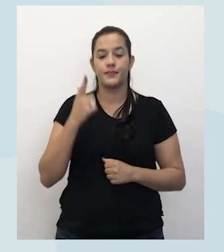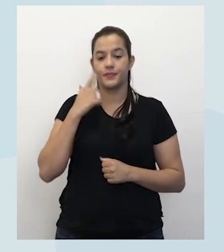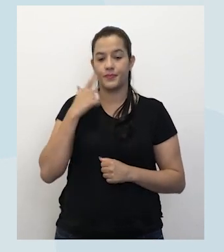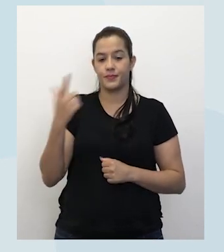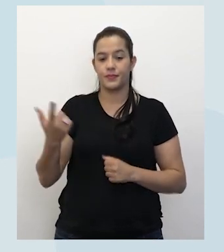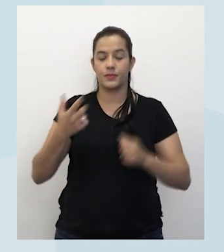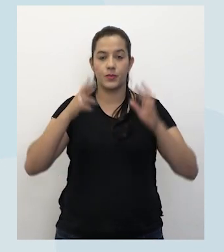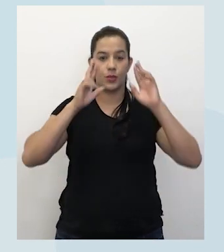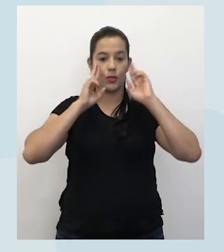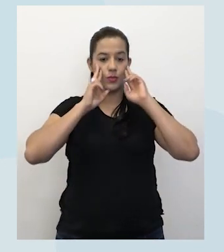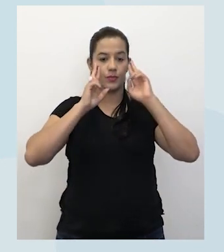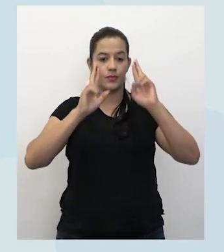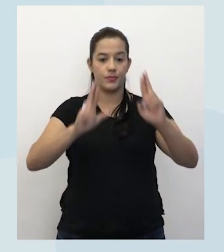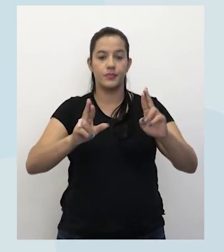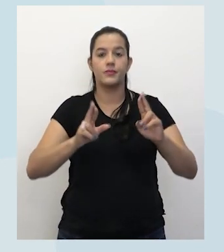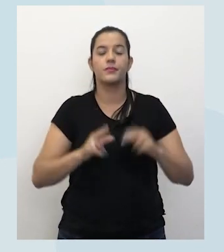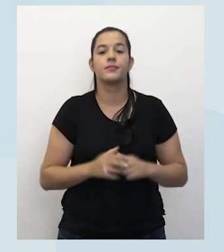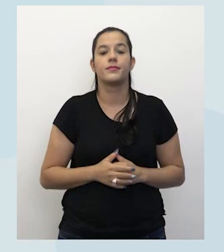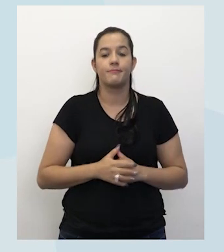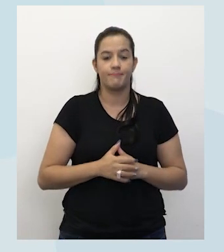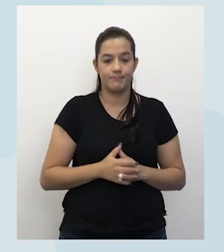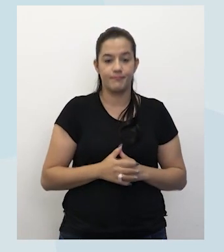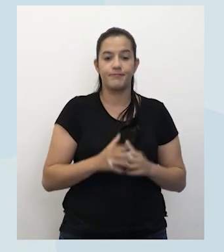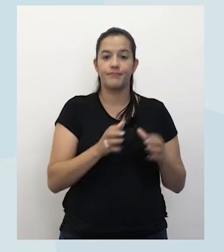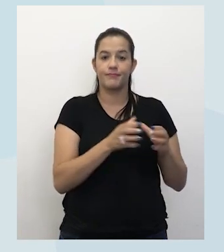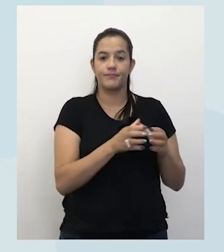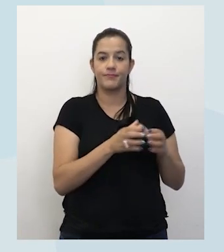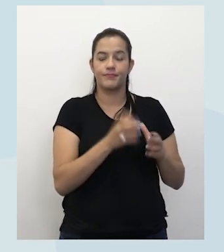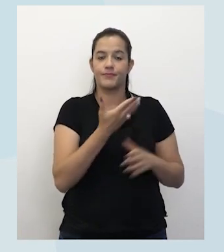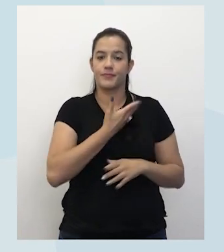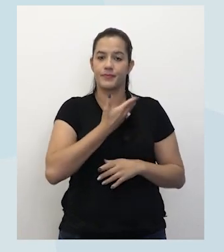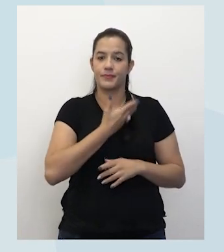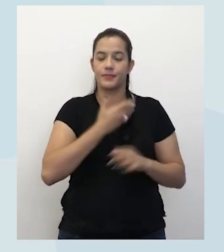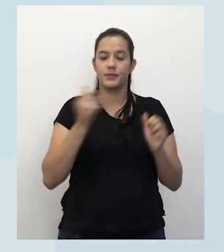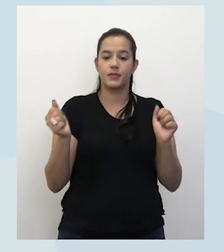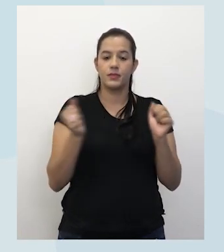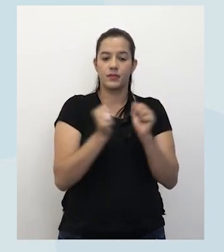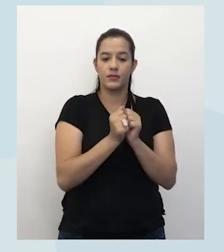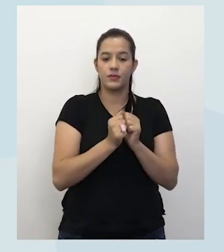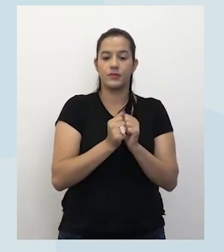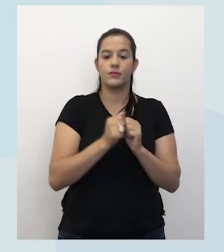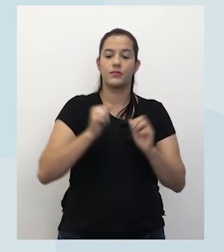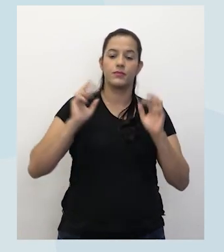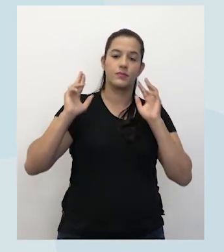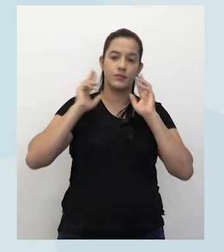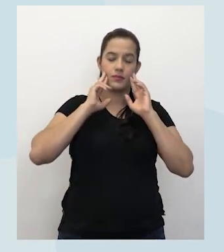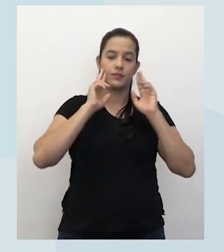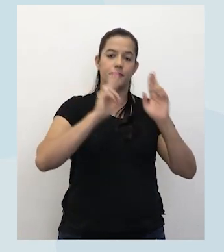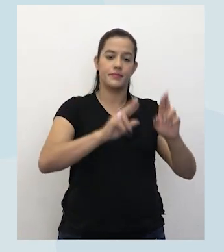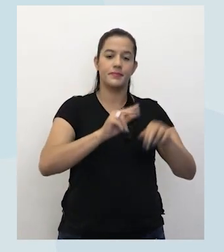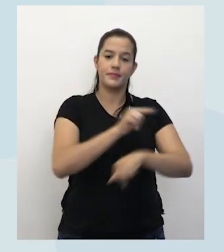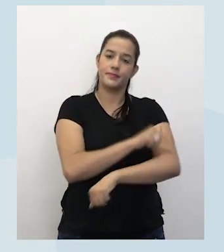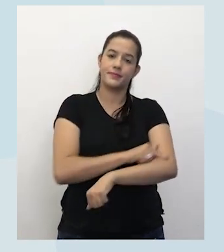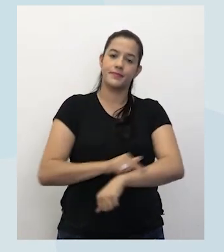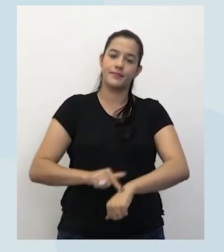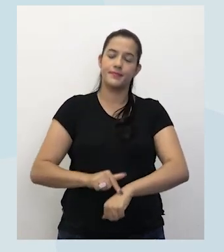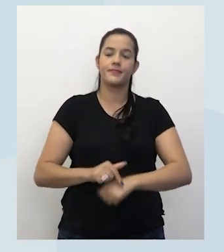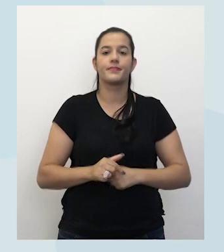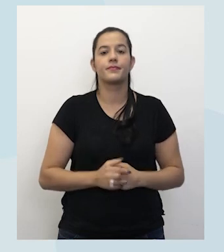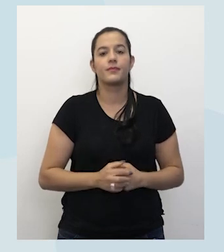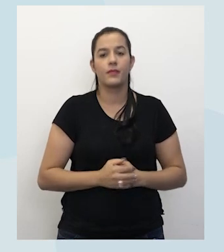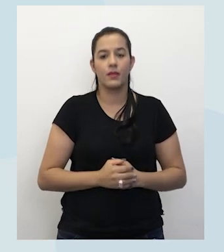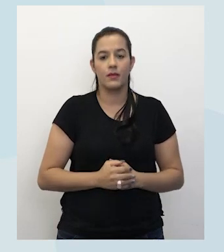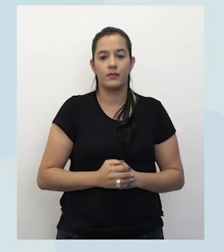A gente tem o respeito, olha lá, os colegas juntos num ambiente, né, em que todos se sentem respeitados.